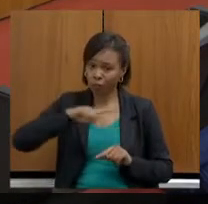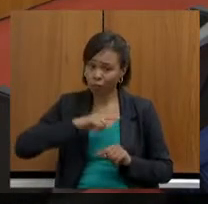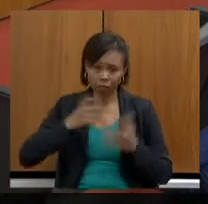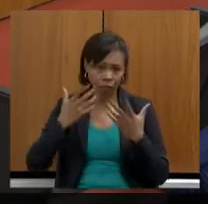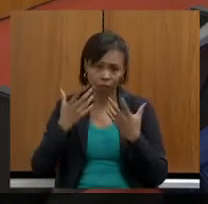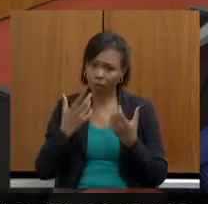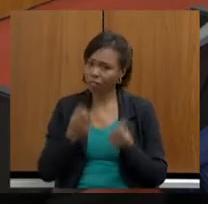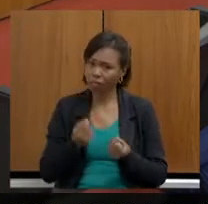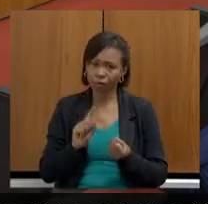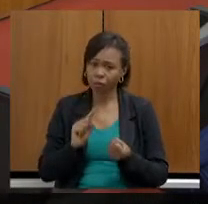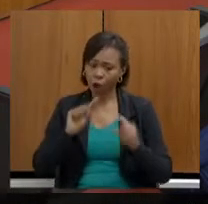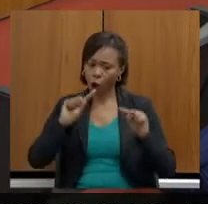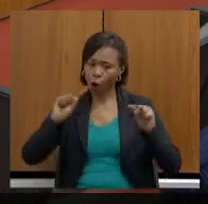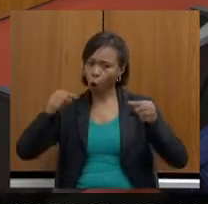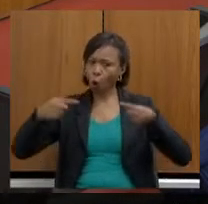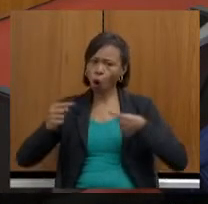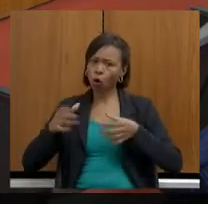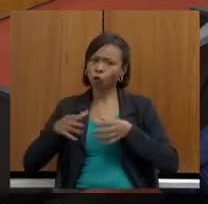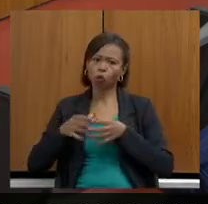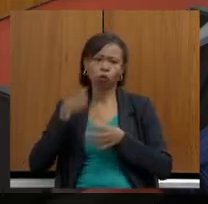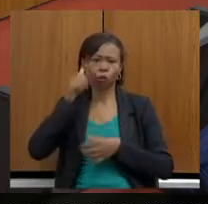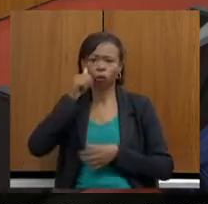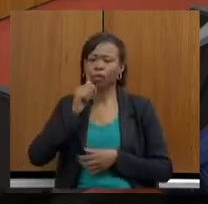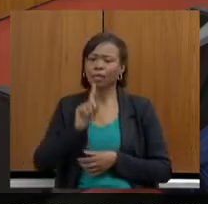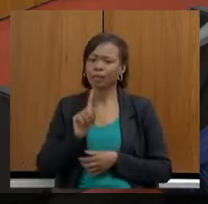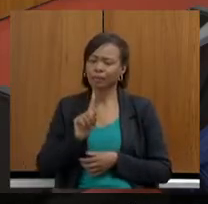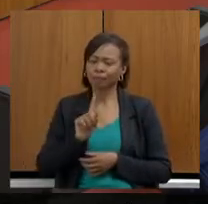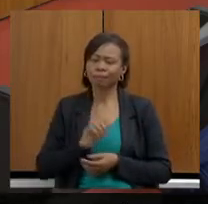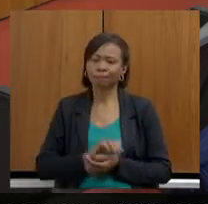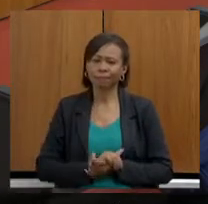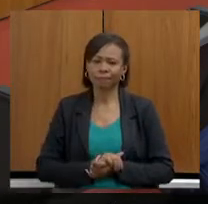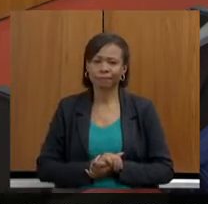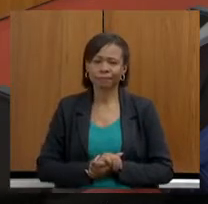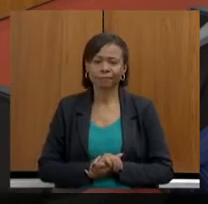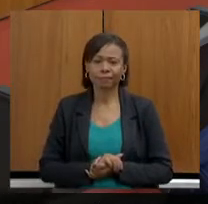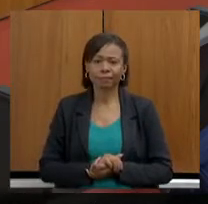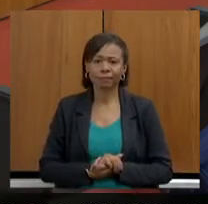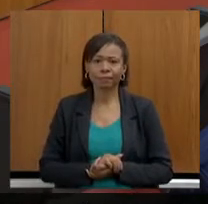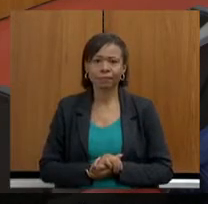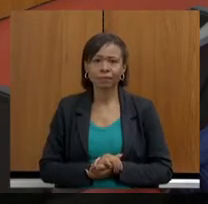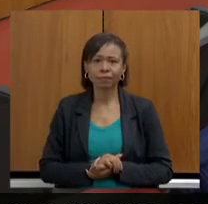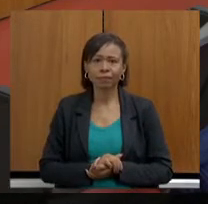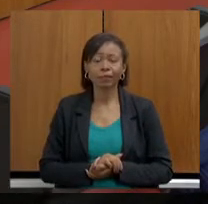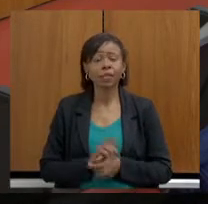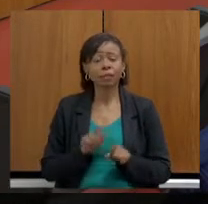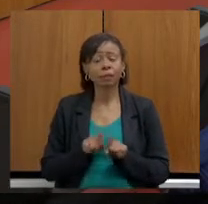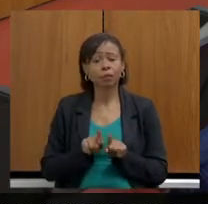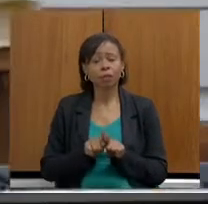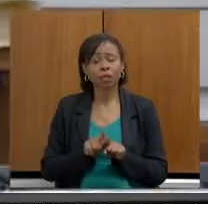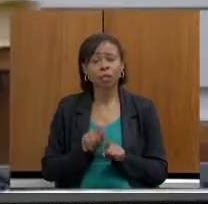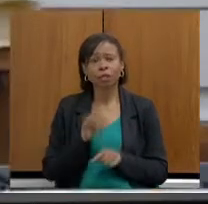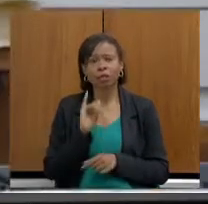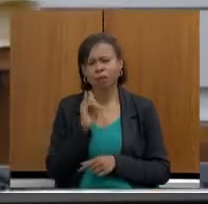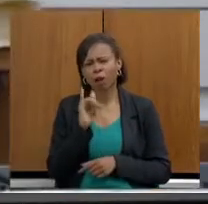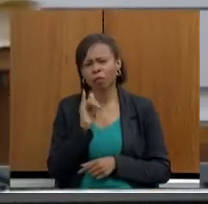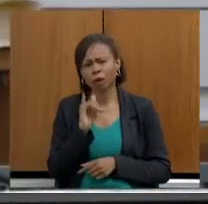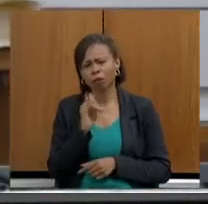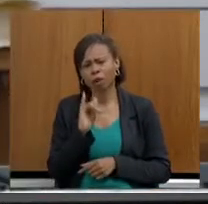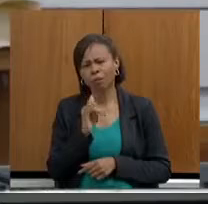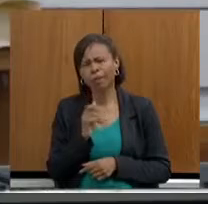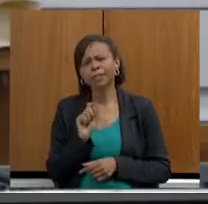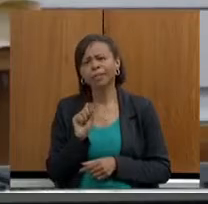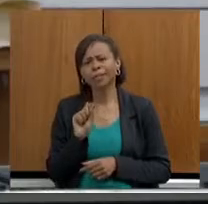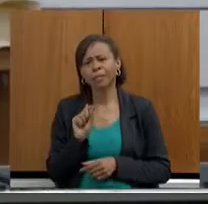isso nessa casa nós mulheres não aceitamos mais não vamos aceitar tem que falado muito sabe secretário em